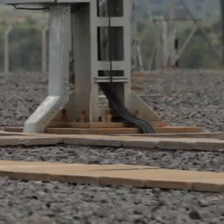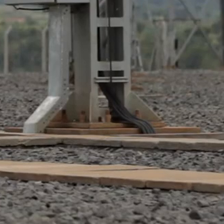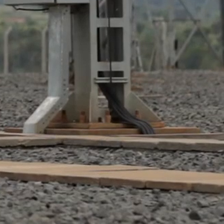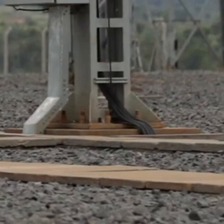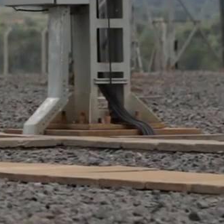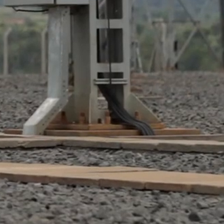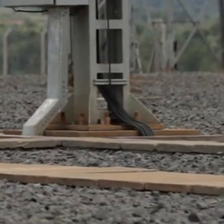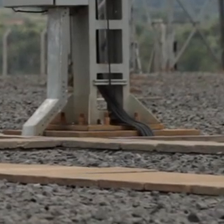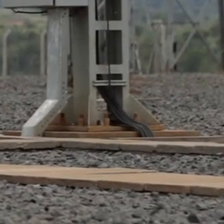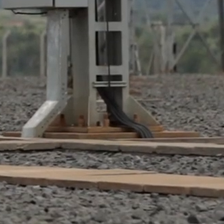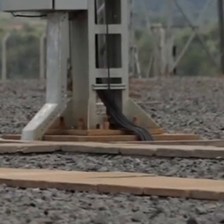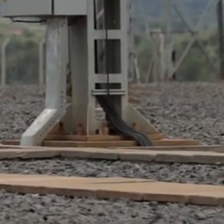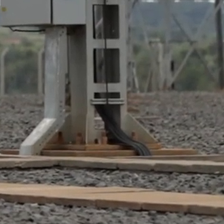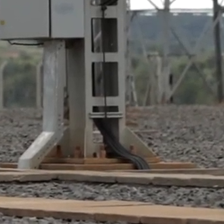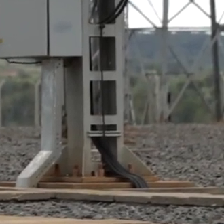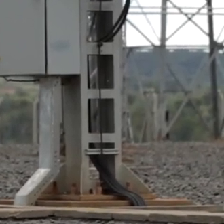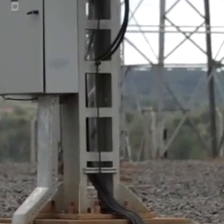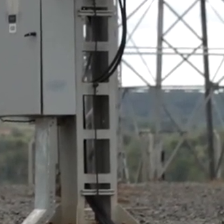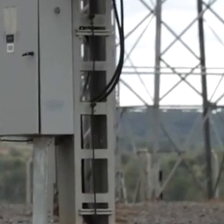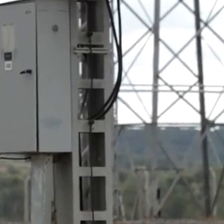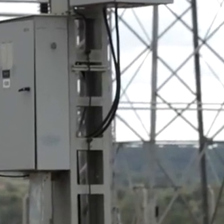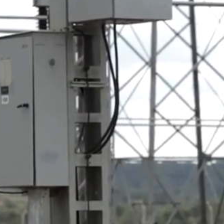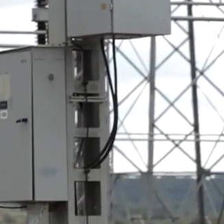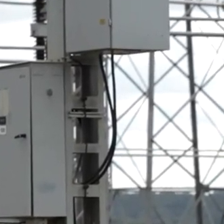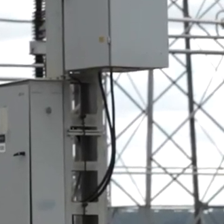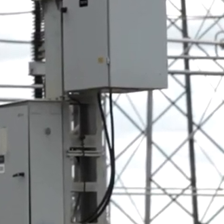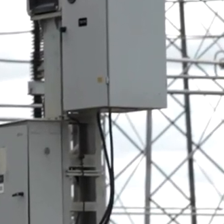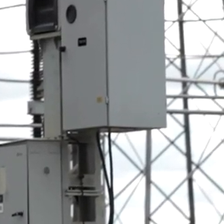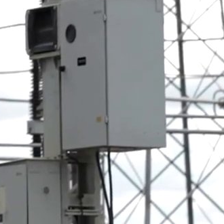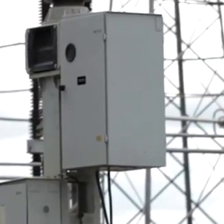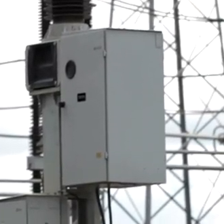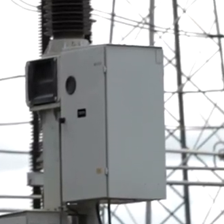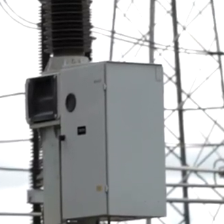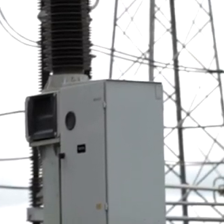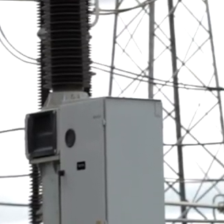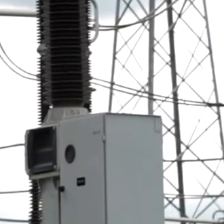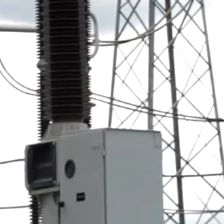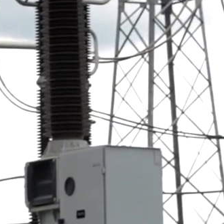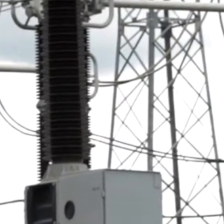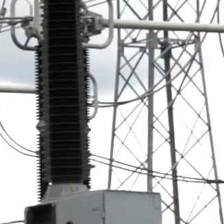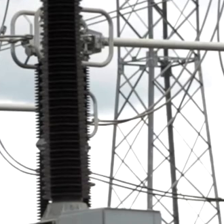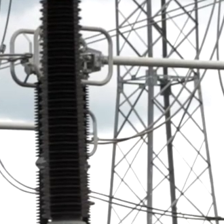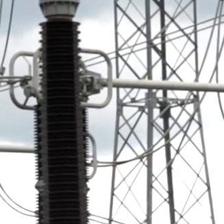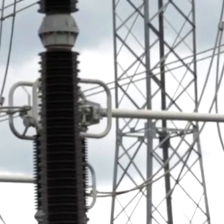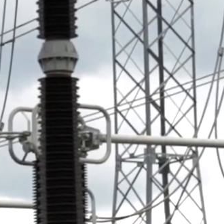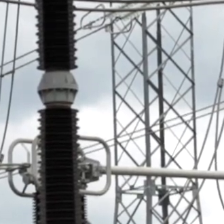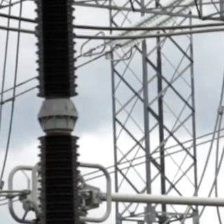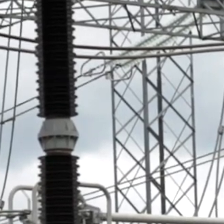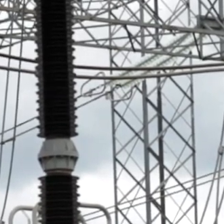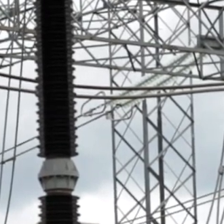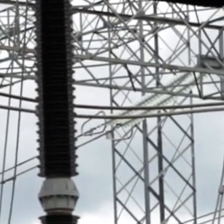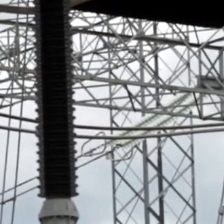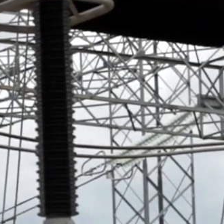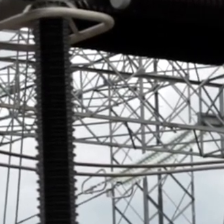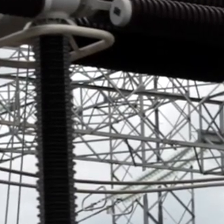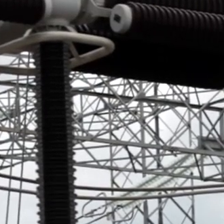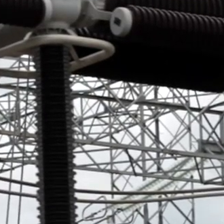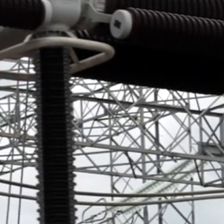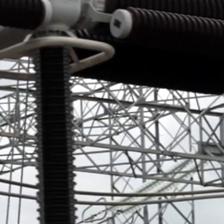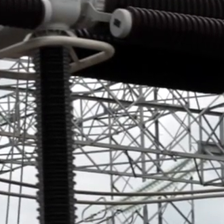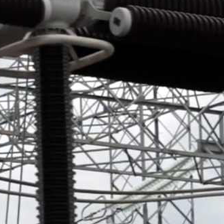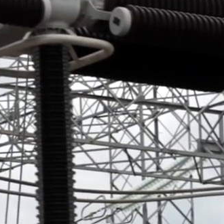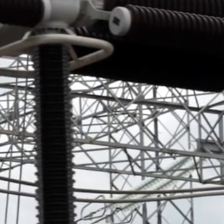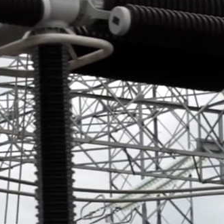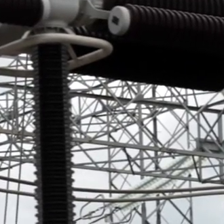um evento que ainda está sendo investigado pelo operador Nacional do sistema elétrico e pela Polícia Federal mas que não